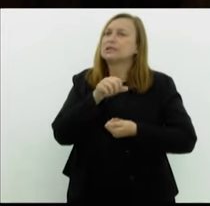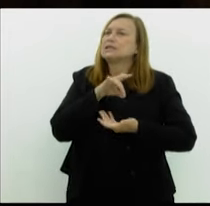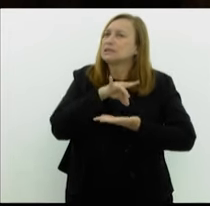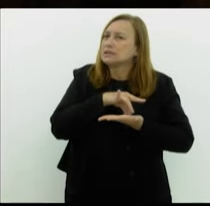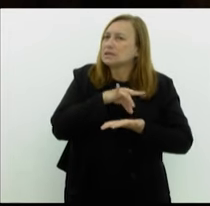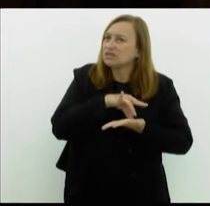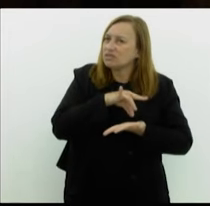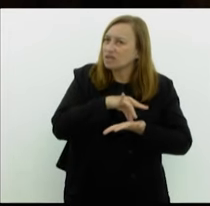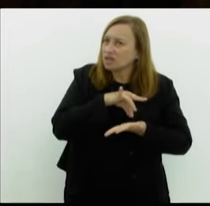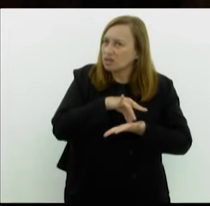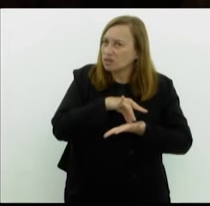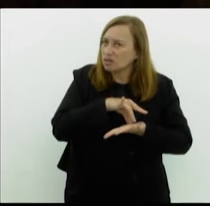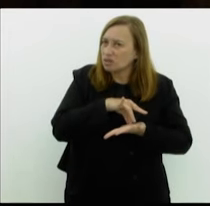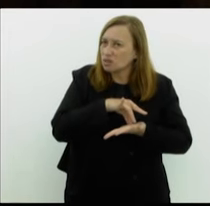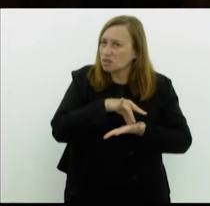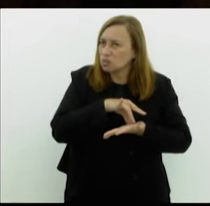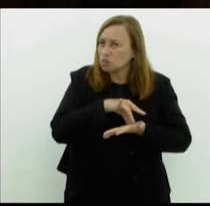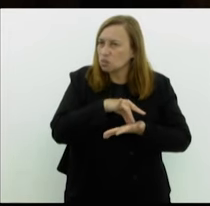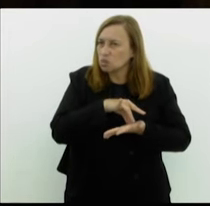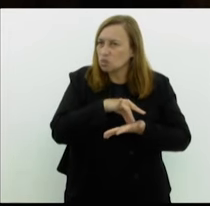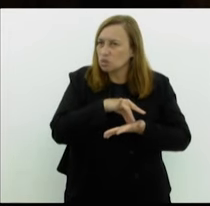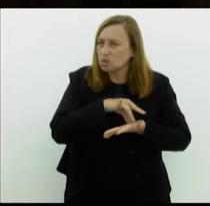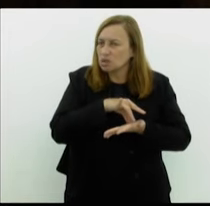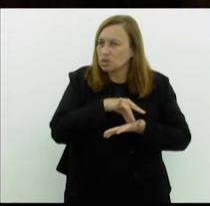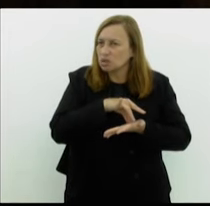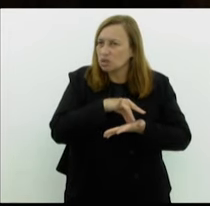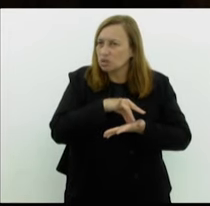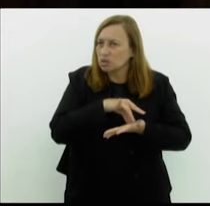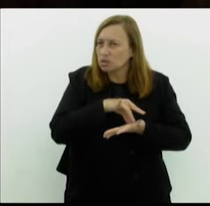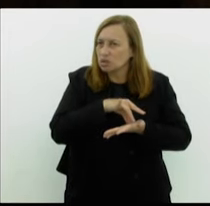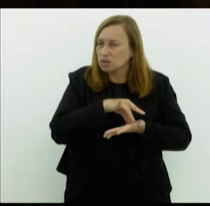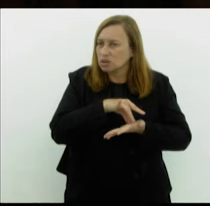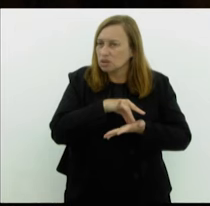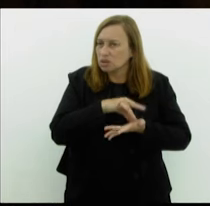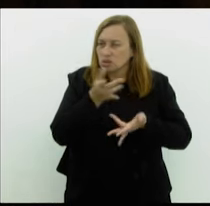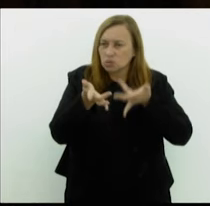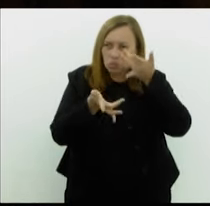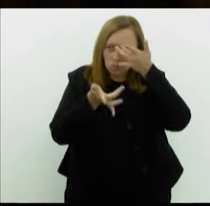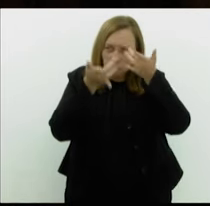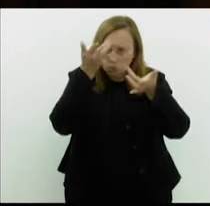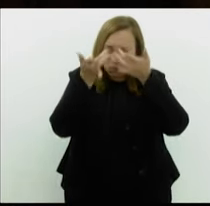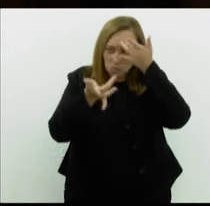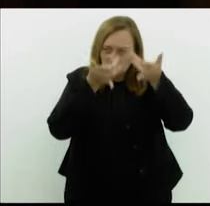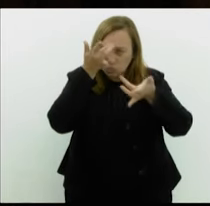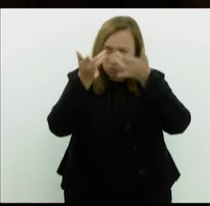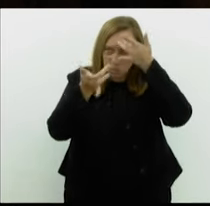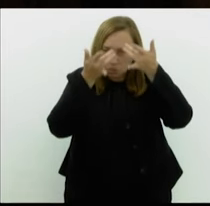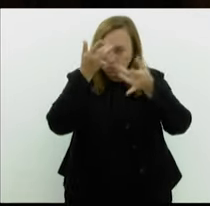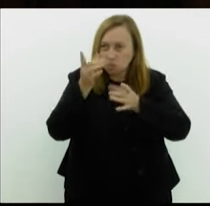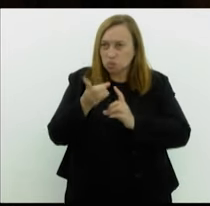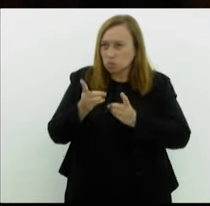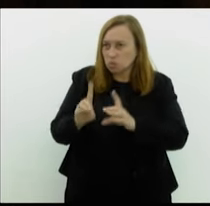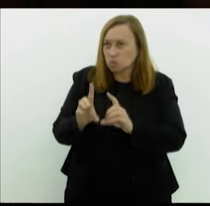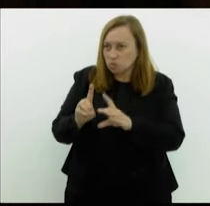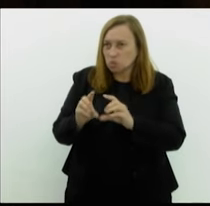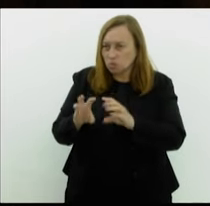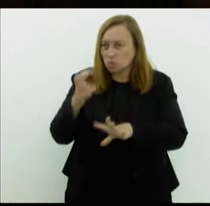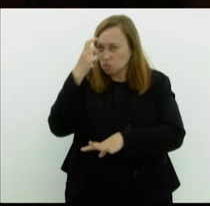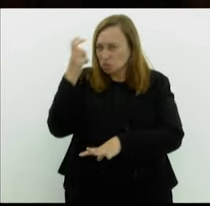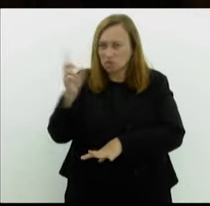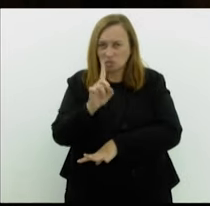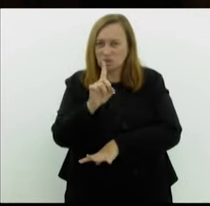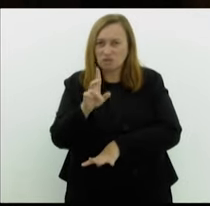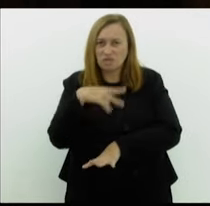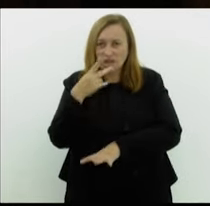verdade, é uma lavagem cerebral, que faz parte de um processo de doutrinação e dominação cultural. Eu não vou nem entrar nessa